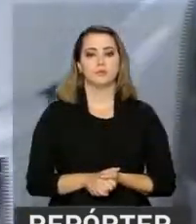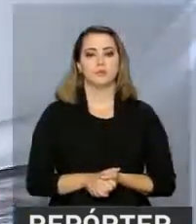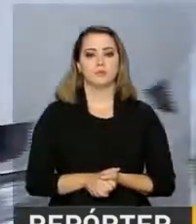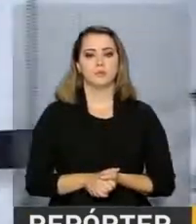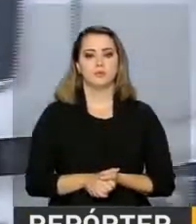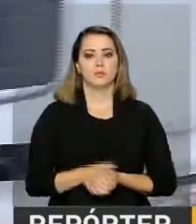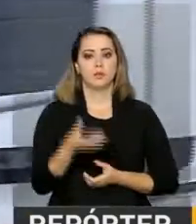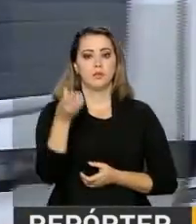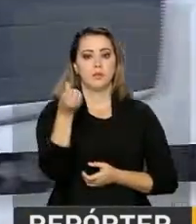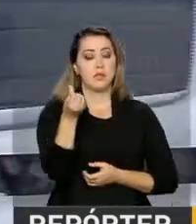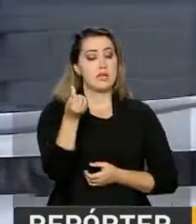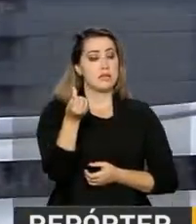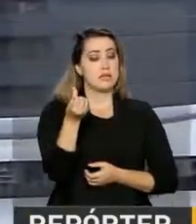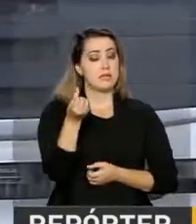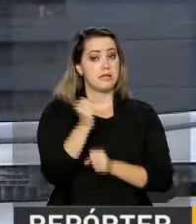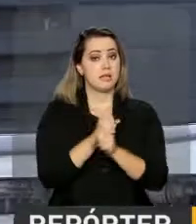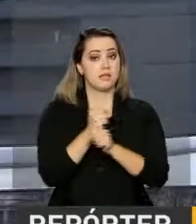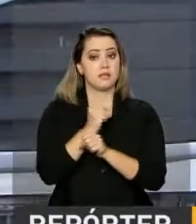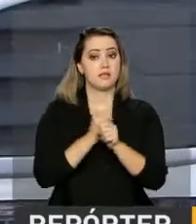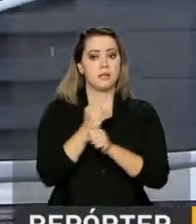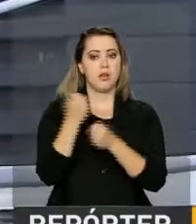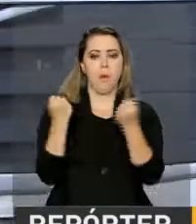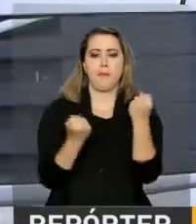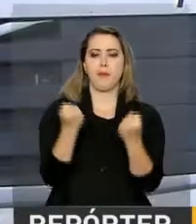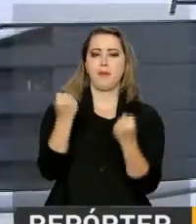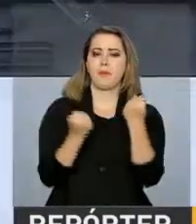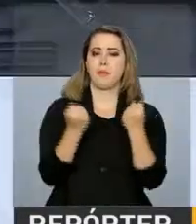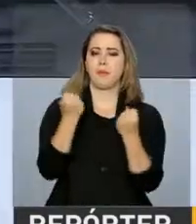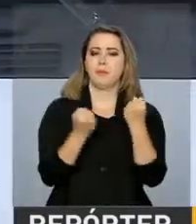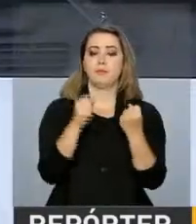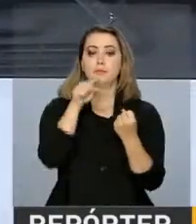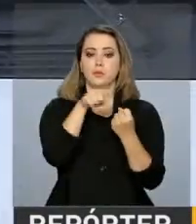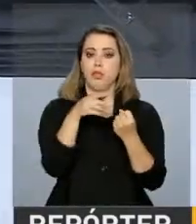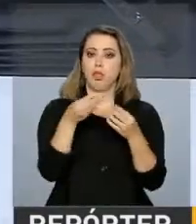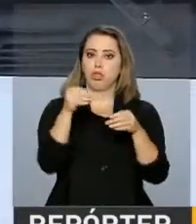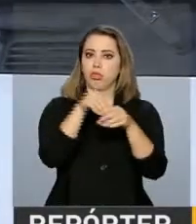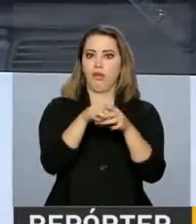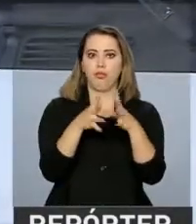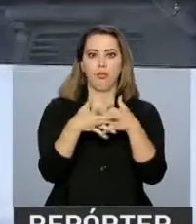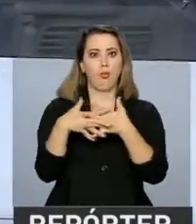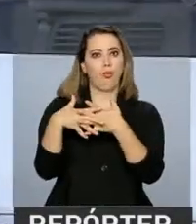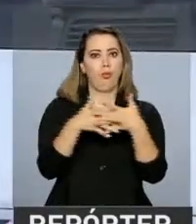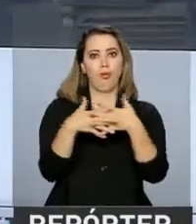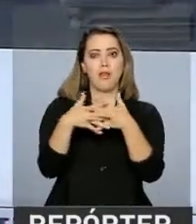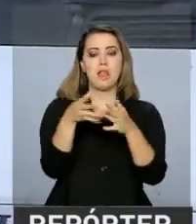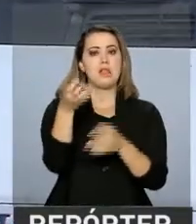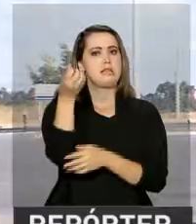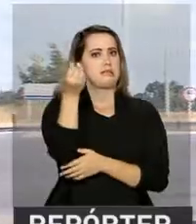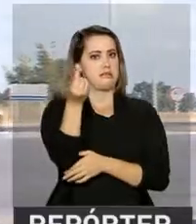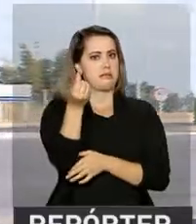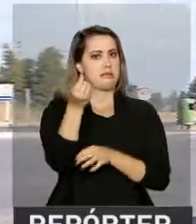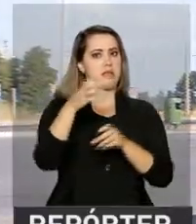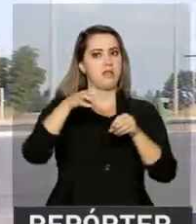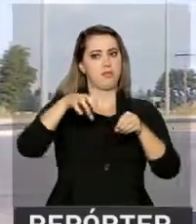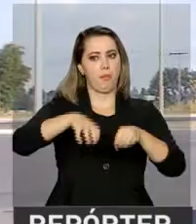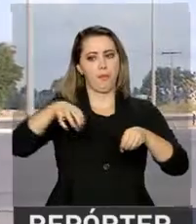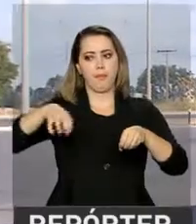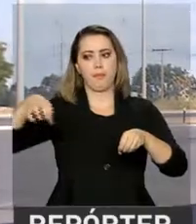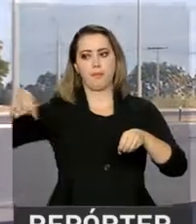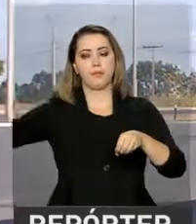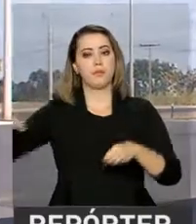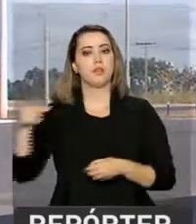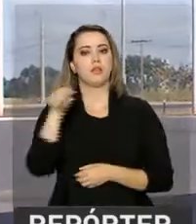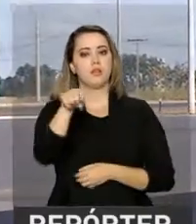Há 6 anos, Ana Cláudia trafega pelas estradas do país a bordo de um caminhão de 6 eixos. Na